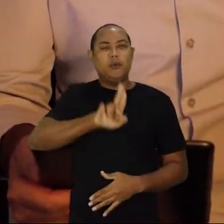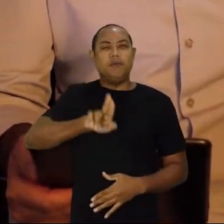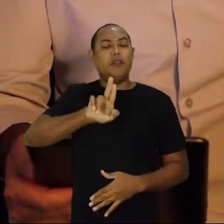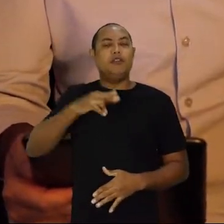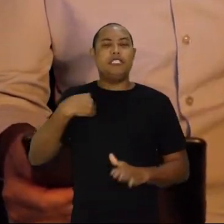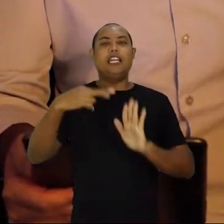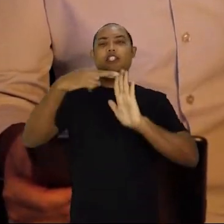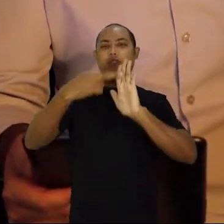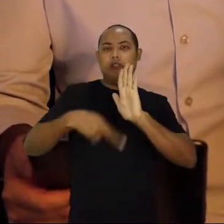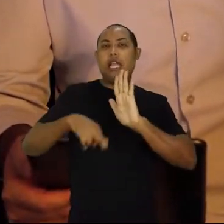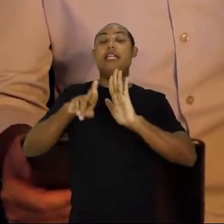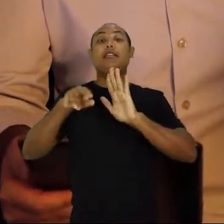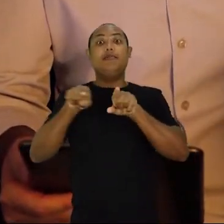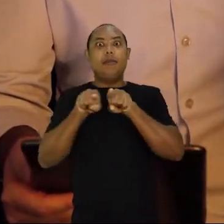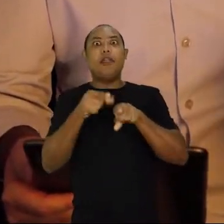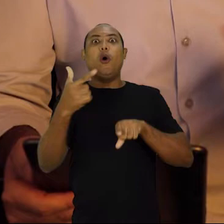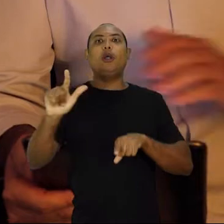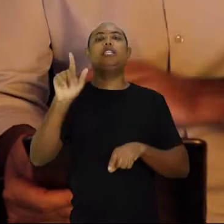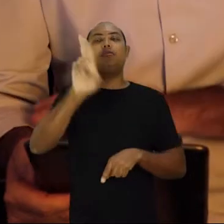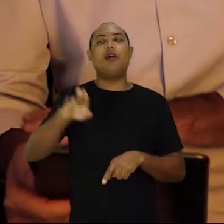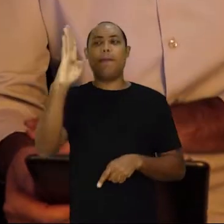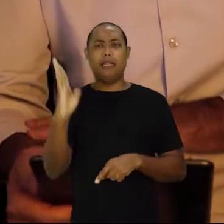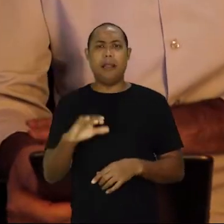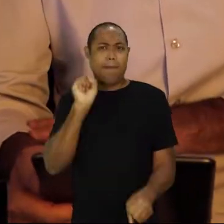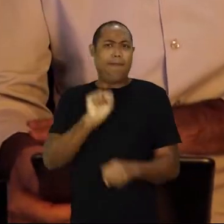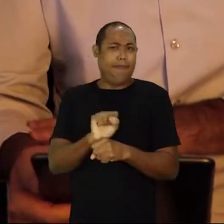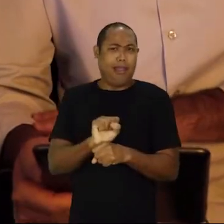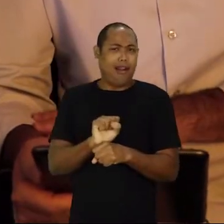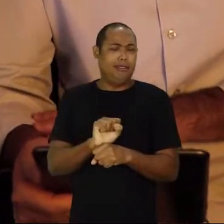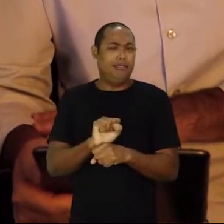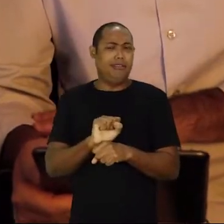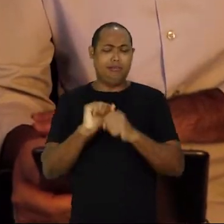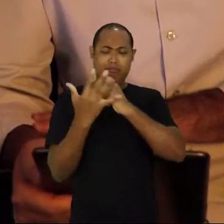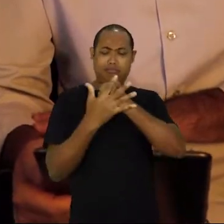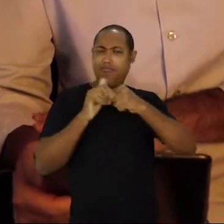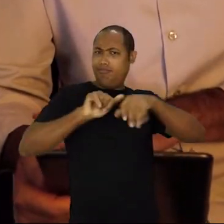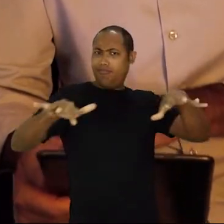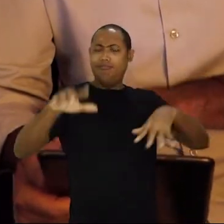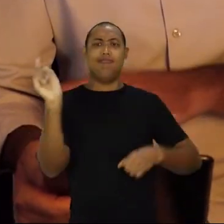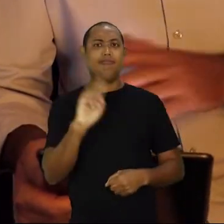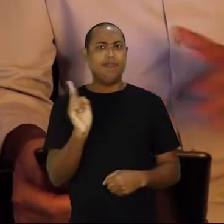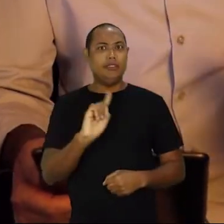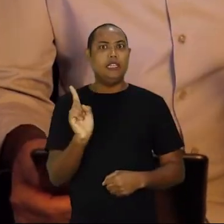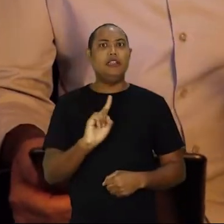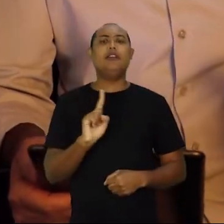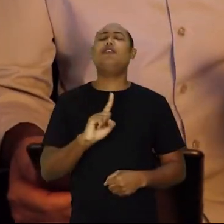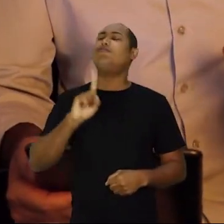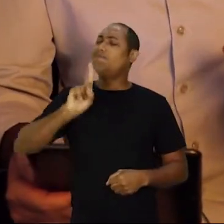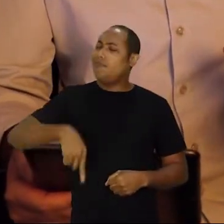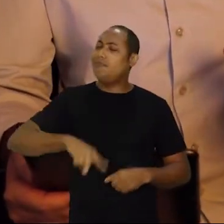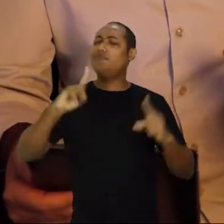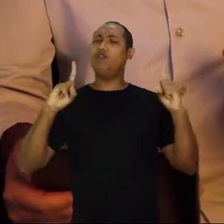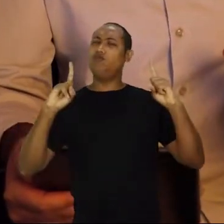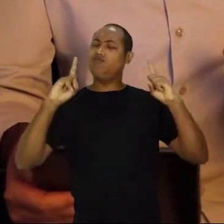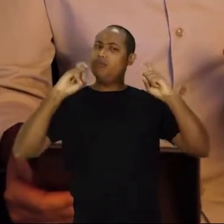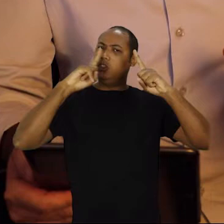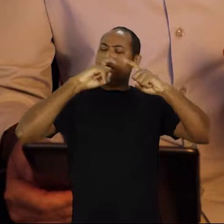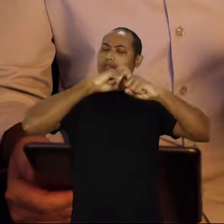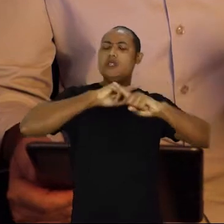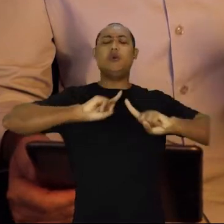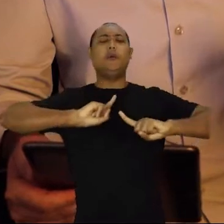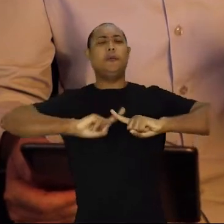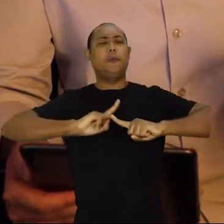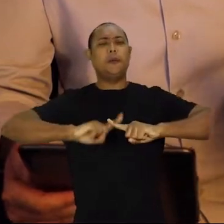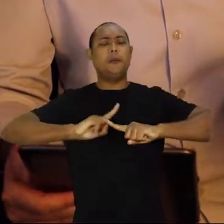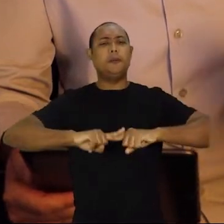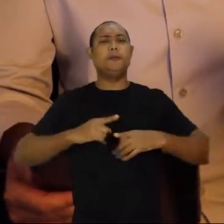universidades brasileiras não estiveram paradas durante o momento da pandemia. Foi algo realmente muito difícil, porque foi